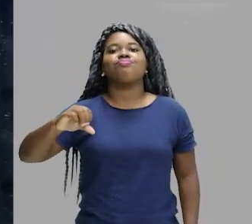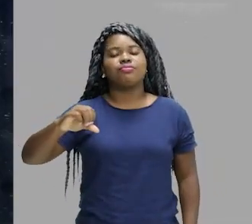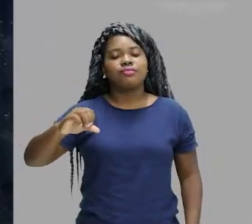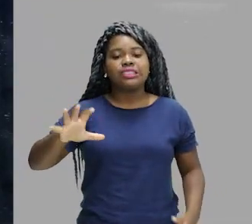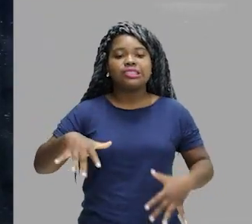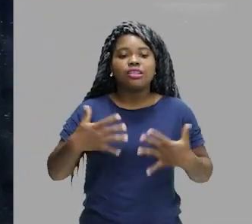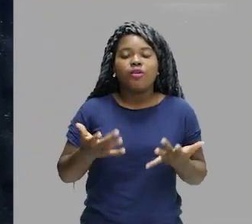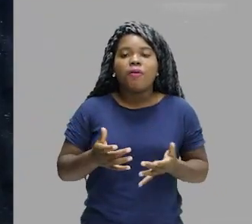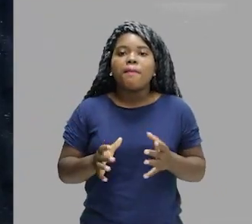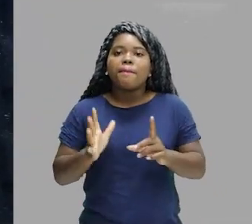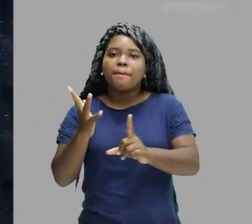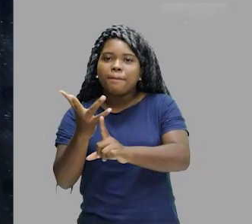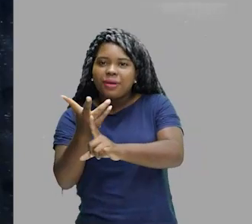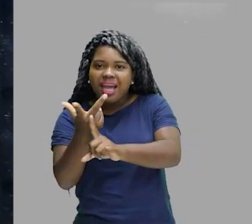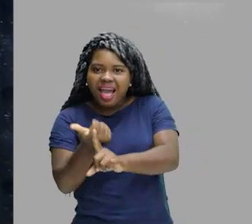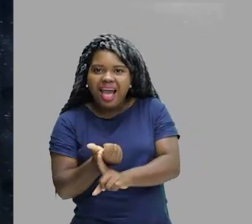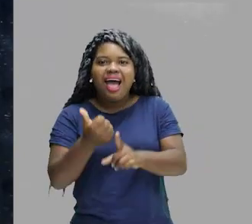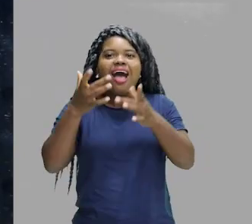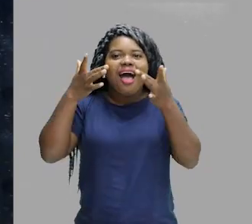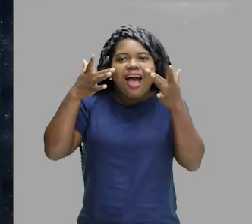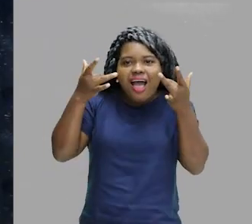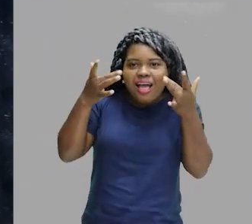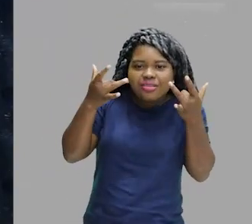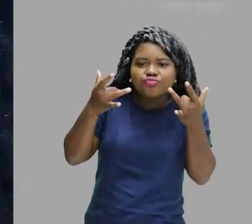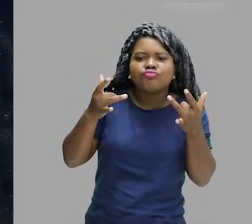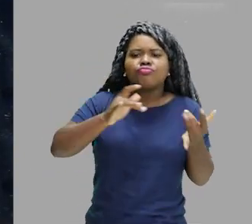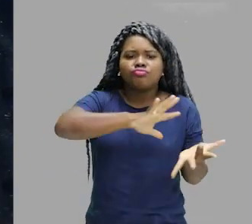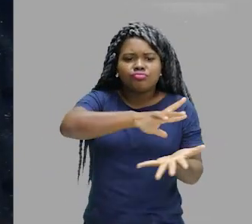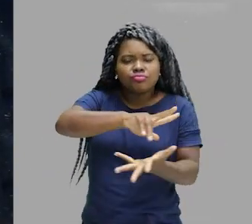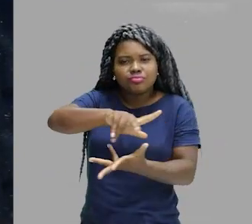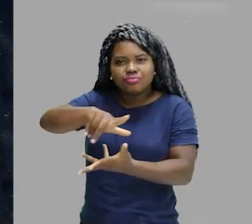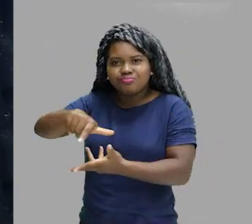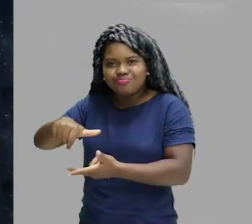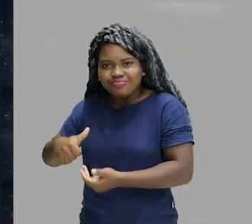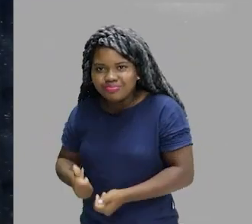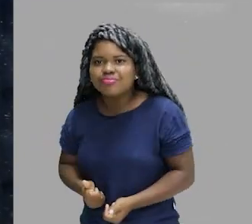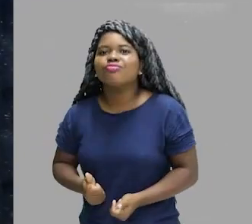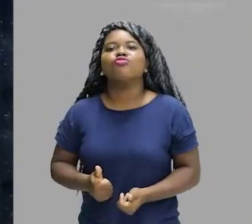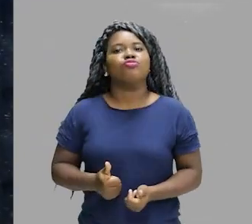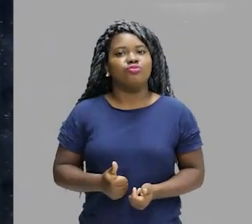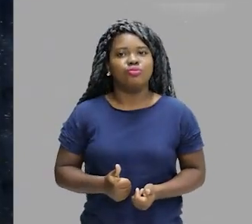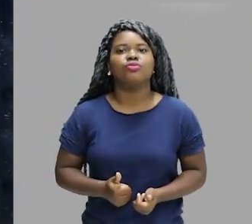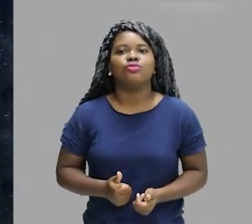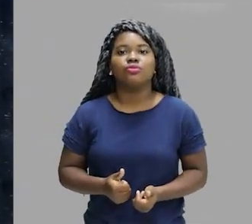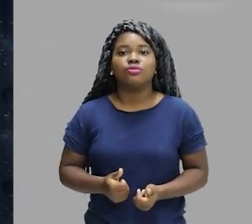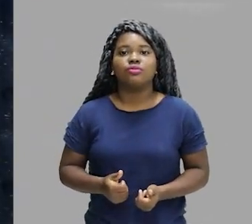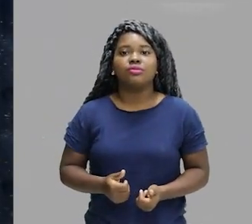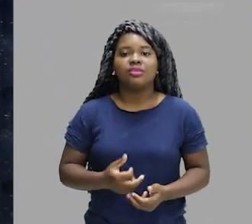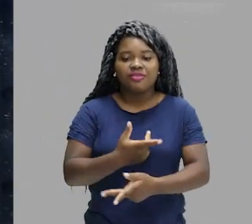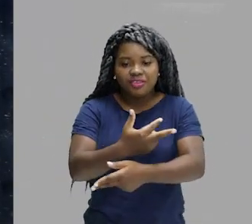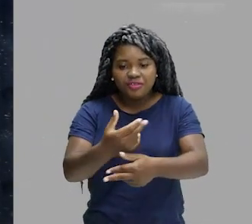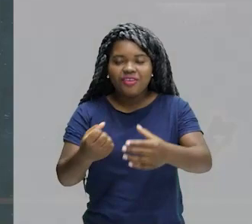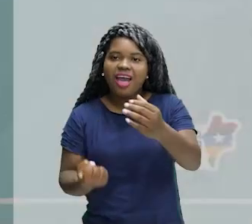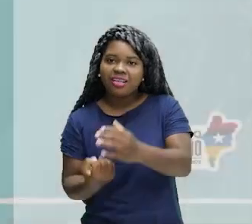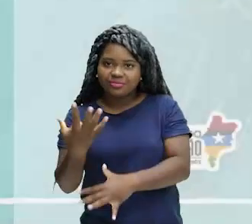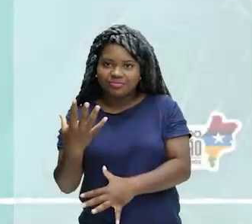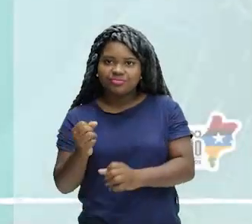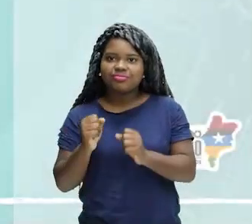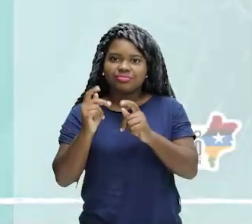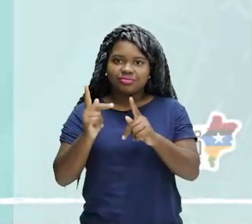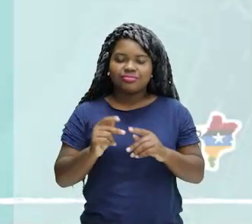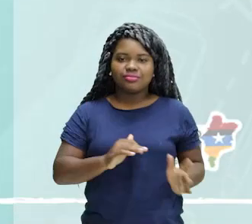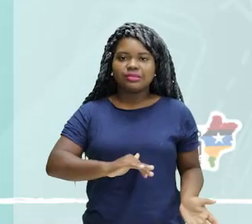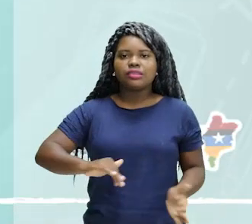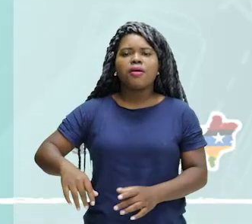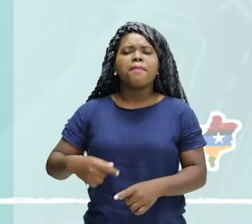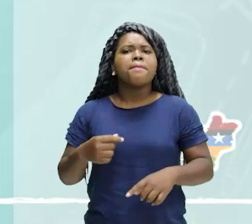a arte, para o mundo, e socialmente falando, para o mundo ocidental, foi um século de gigantescas mudanças. Mas por que o realismo é tão importante? Bom,